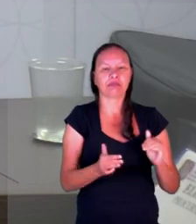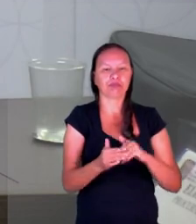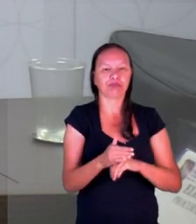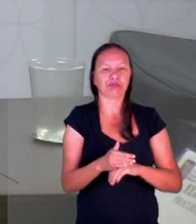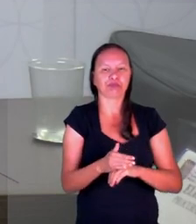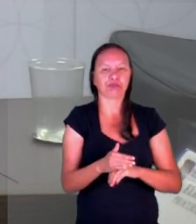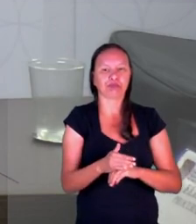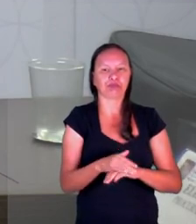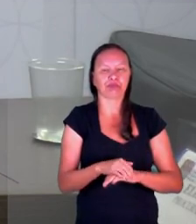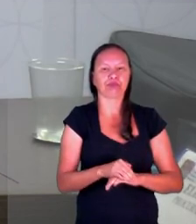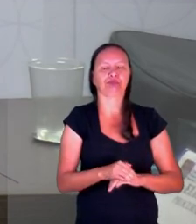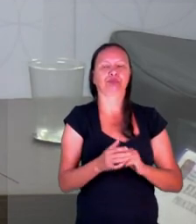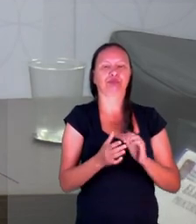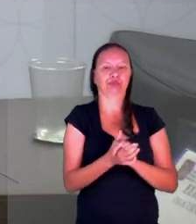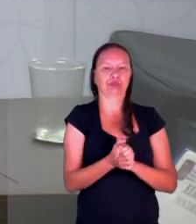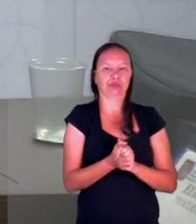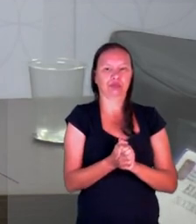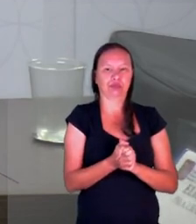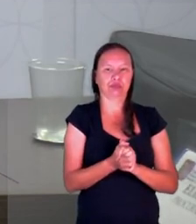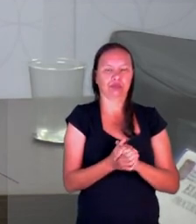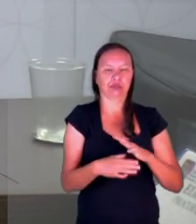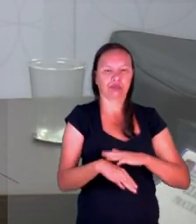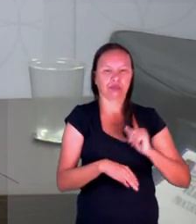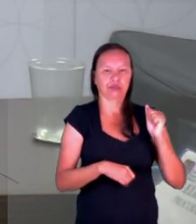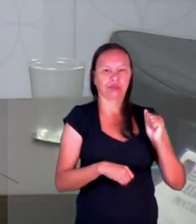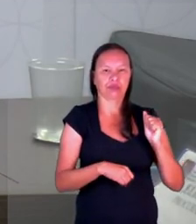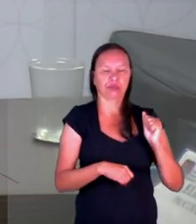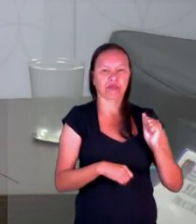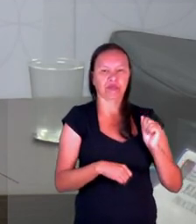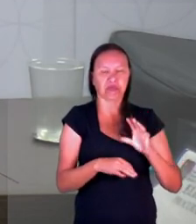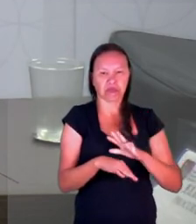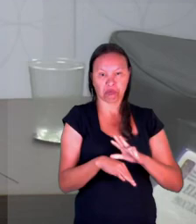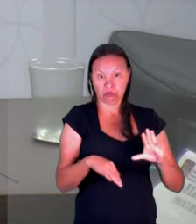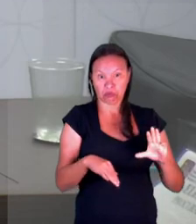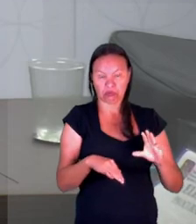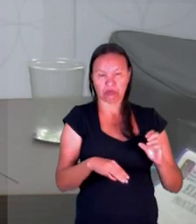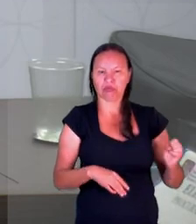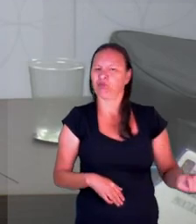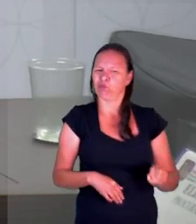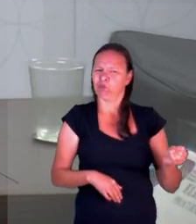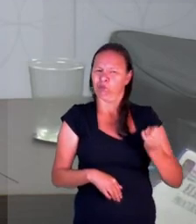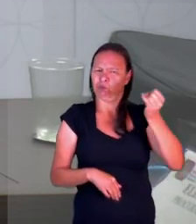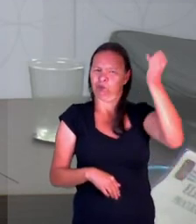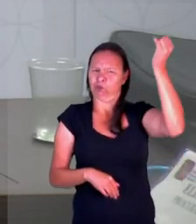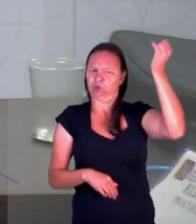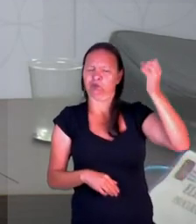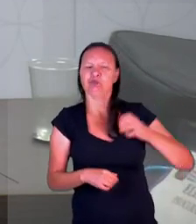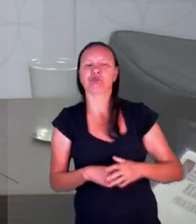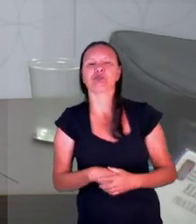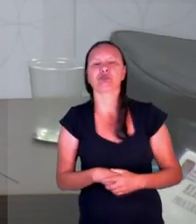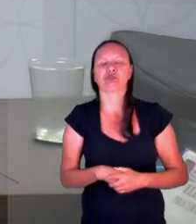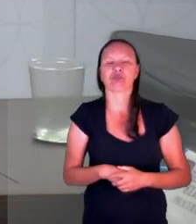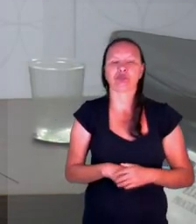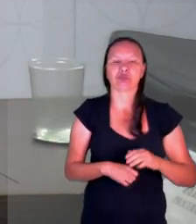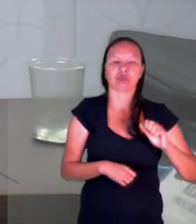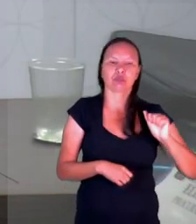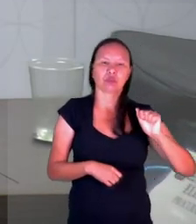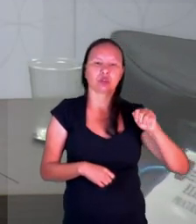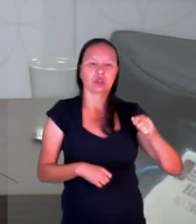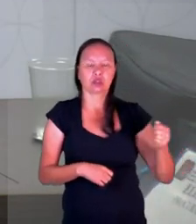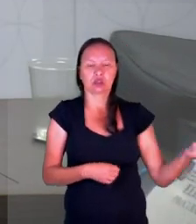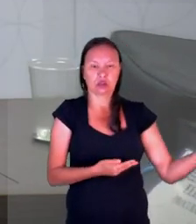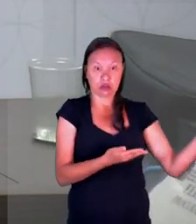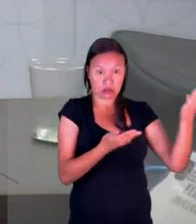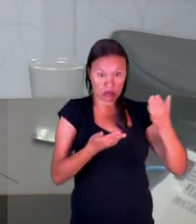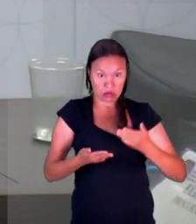né O que você chamou de atribuição comum importantíssima e e e e Alessandra trouxe eh